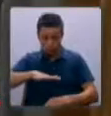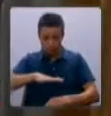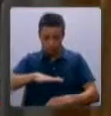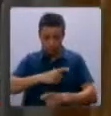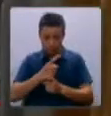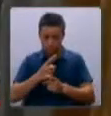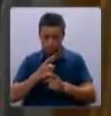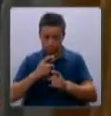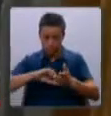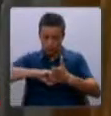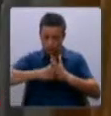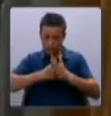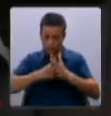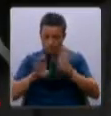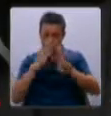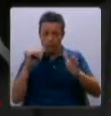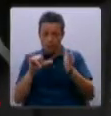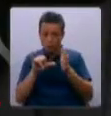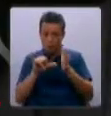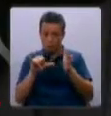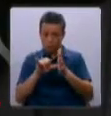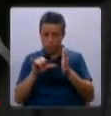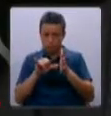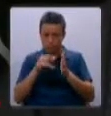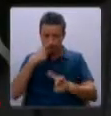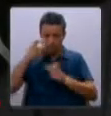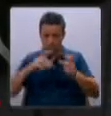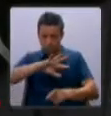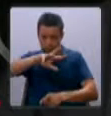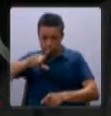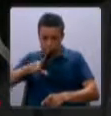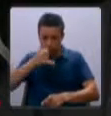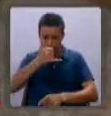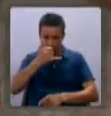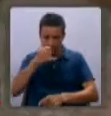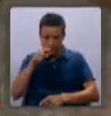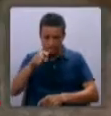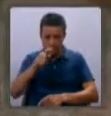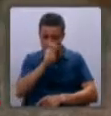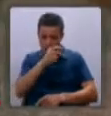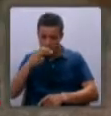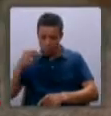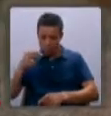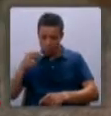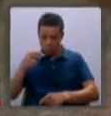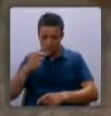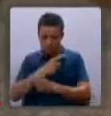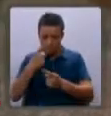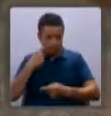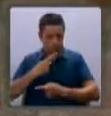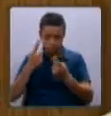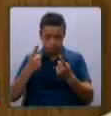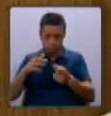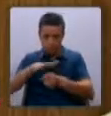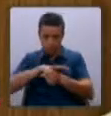O arrombamento de um cofre no Funchal rendeu aos assaltantes cerca de 25 mil euros. Foi um de vários